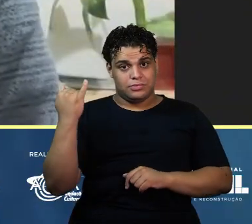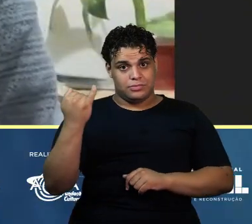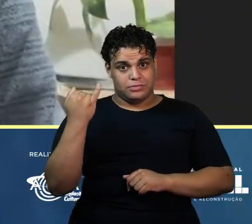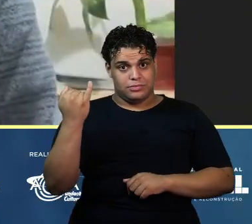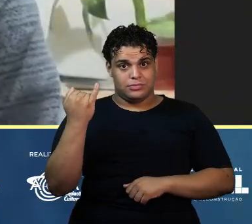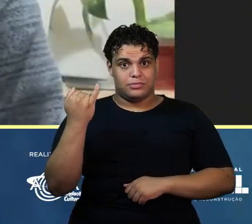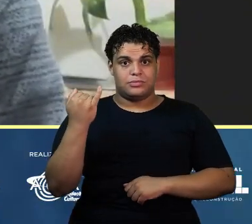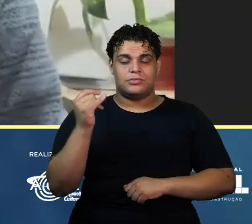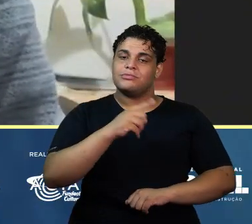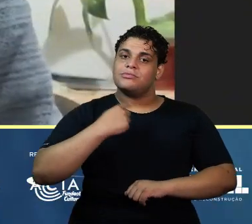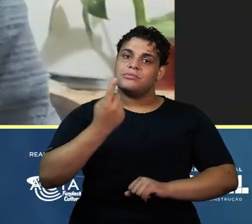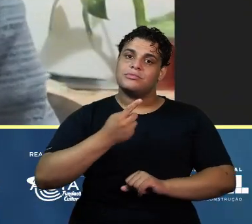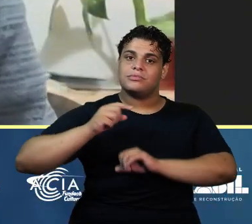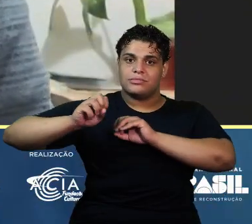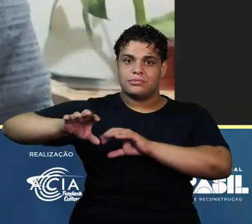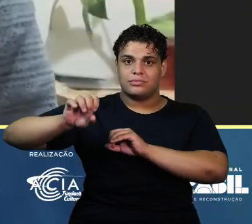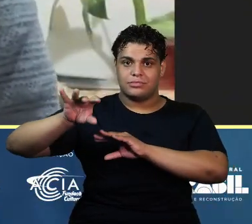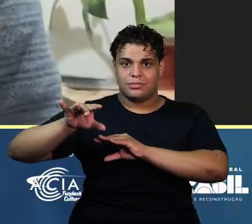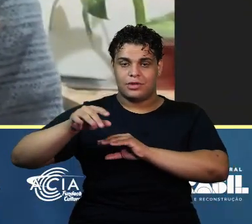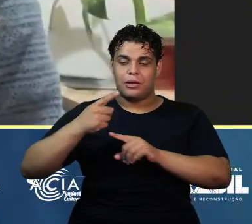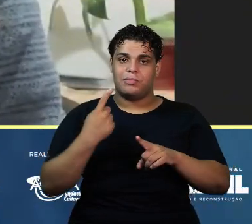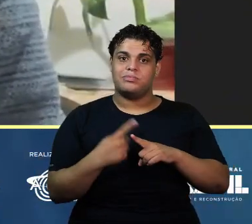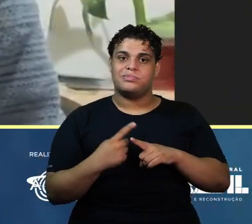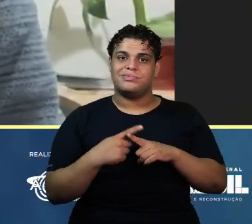a gente educar as crianças, porque